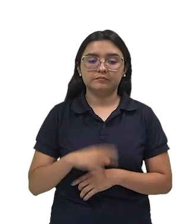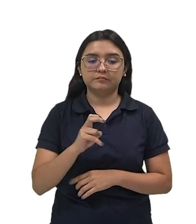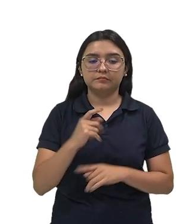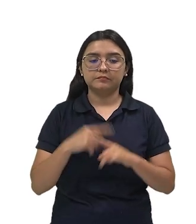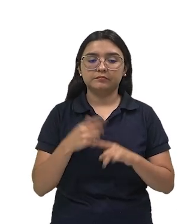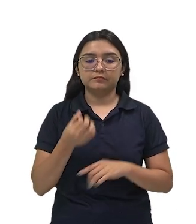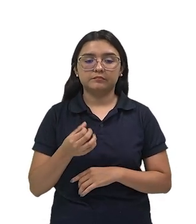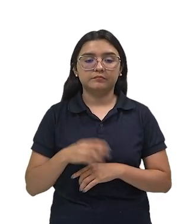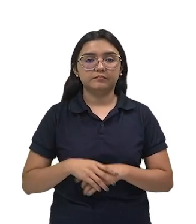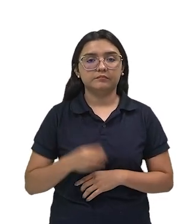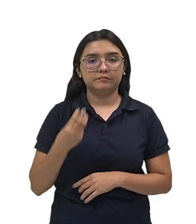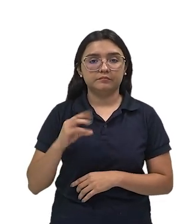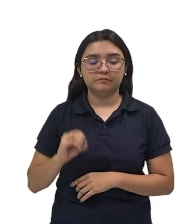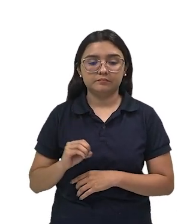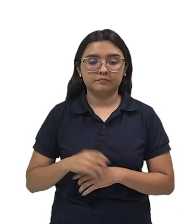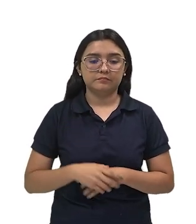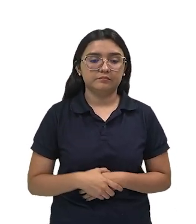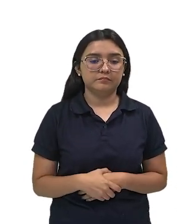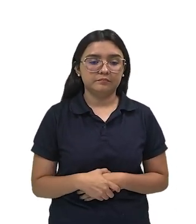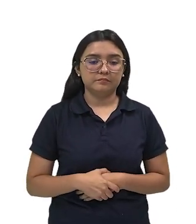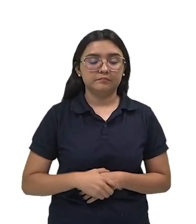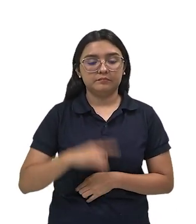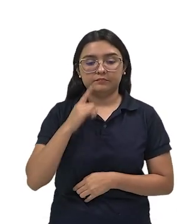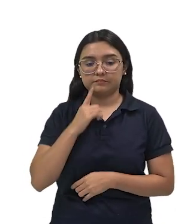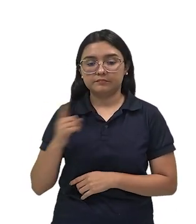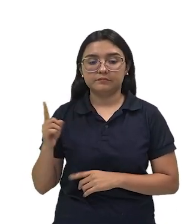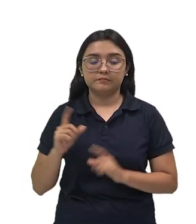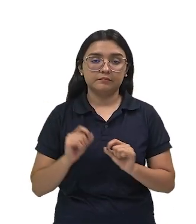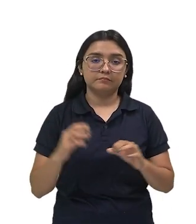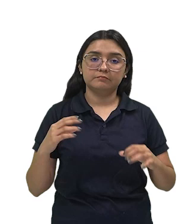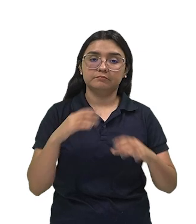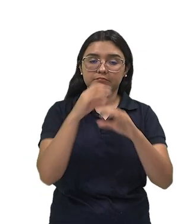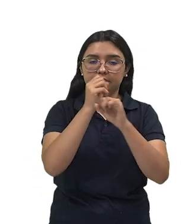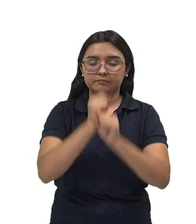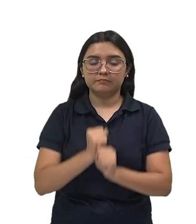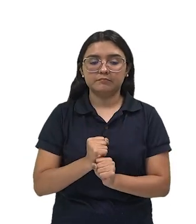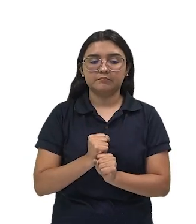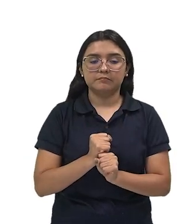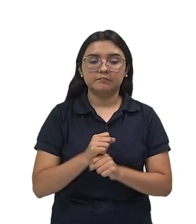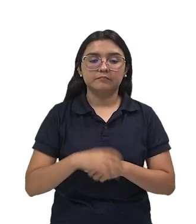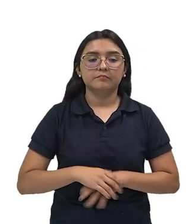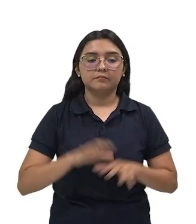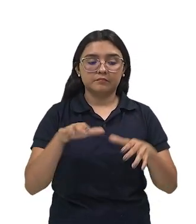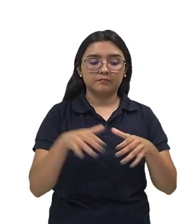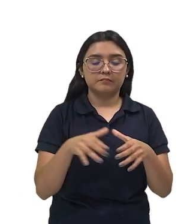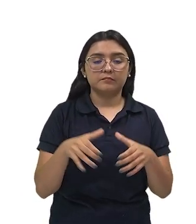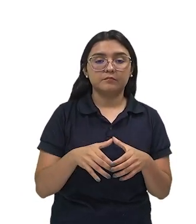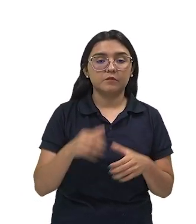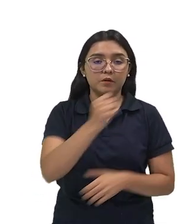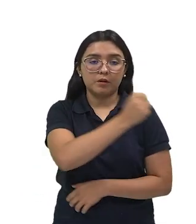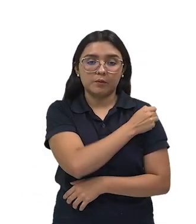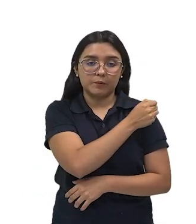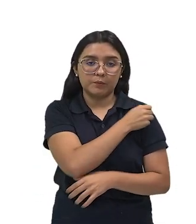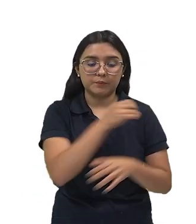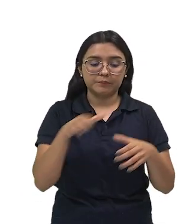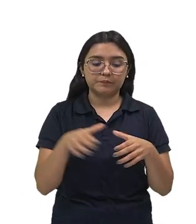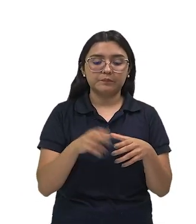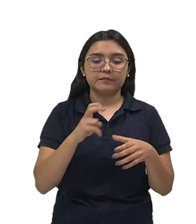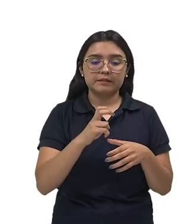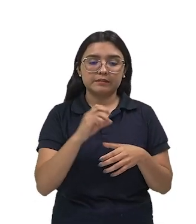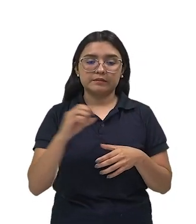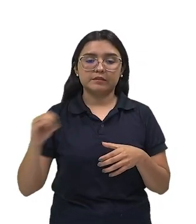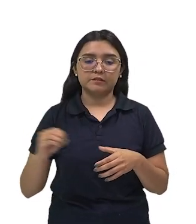vezes 6, 30. Então, dessa população aqui, eu vou trabalhar com